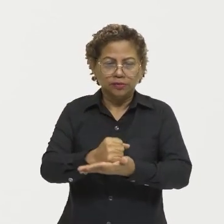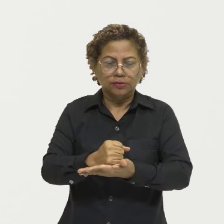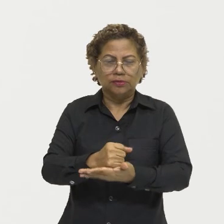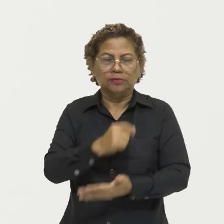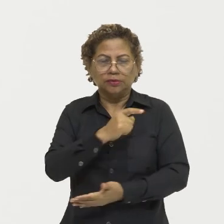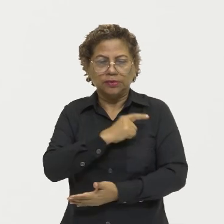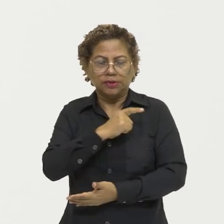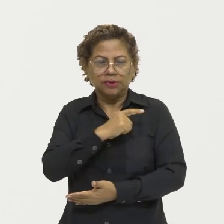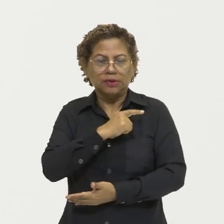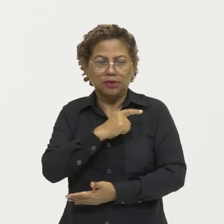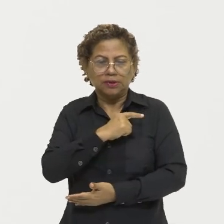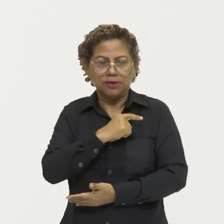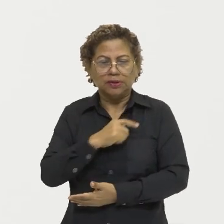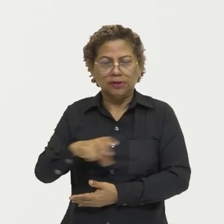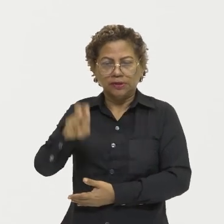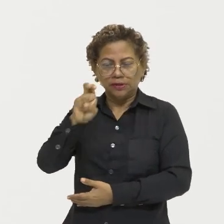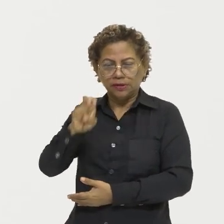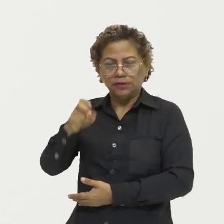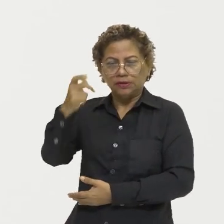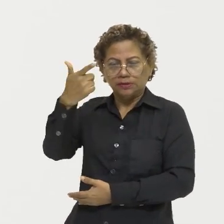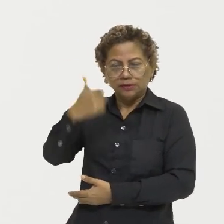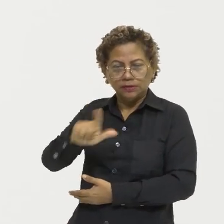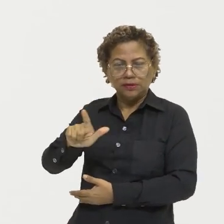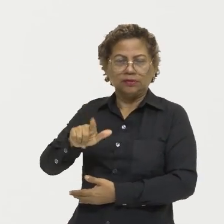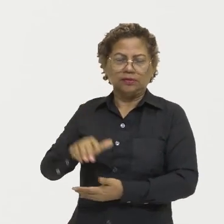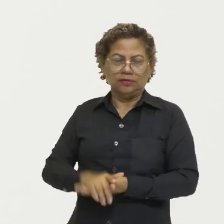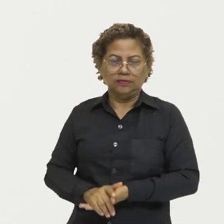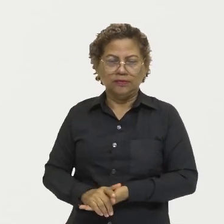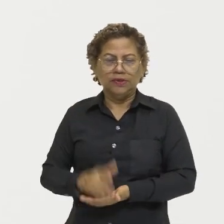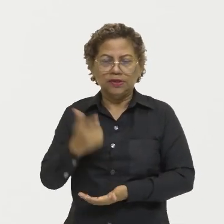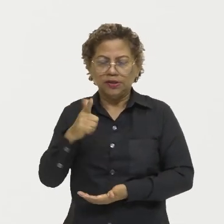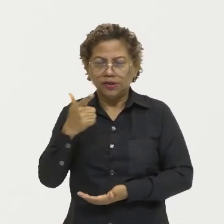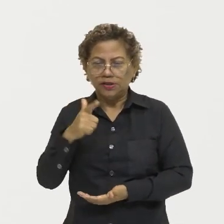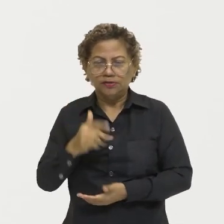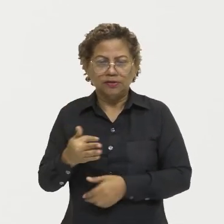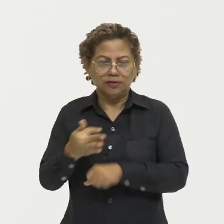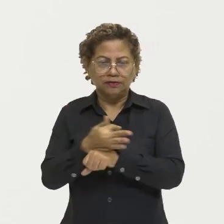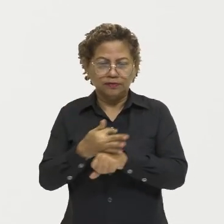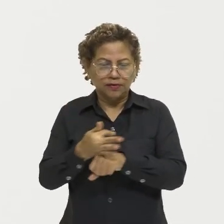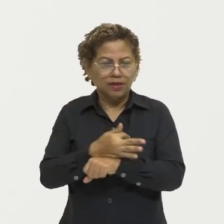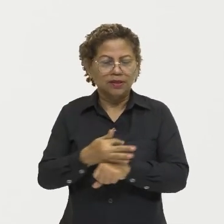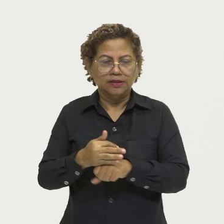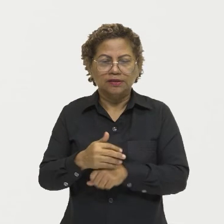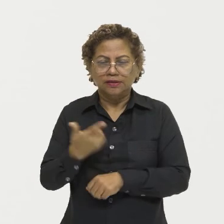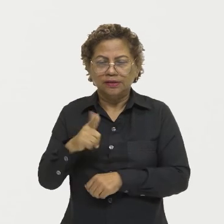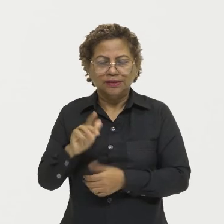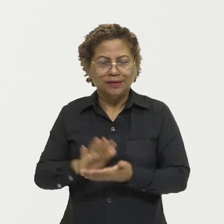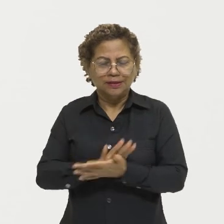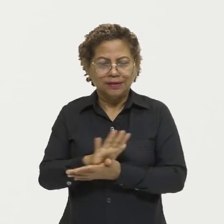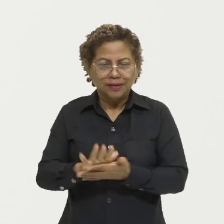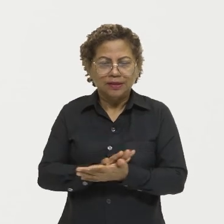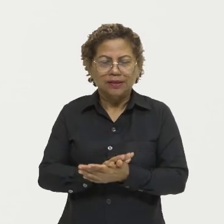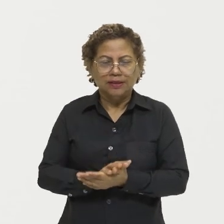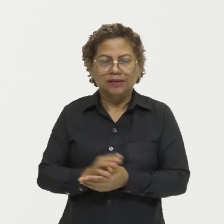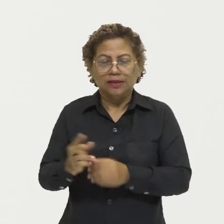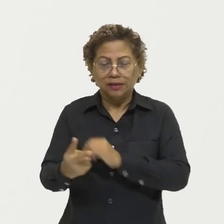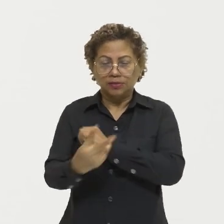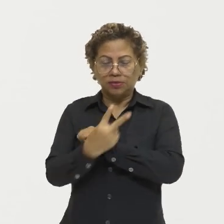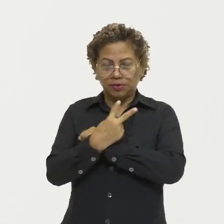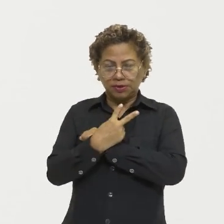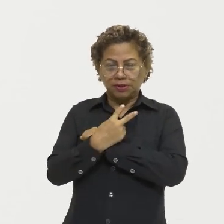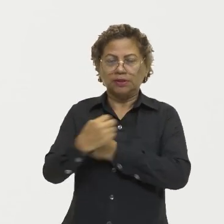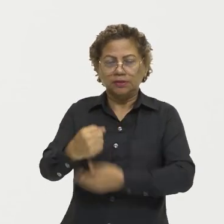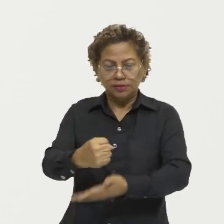vezes, a santa dos sem férias, dos sem fim de semana e dos sem feriados, proteja-me,